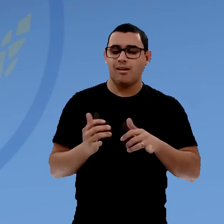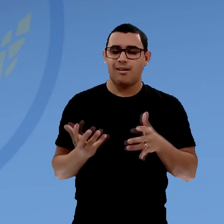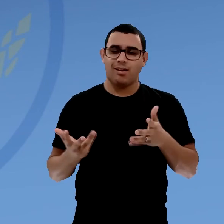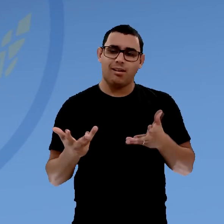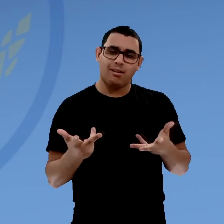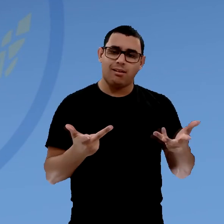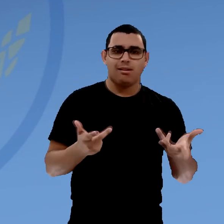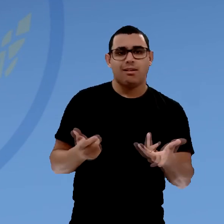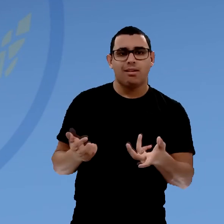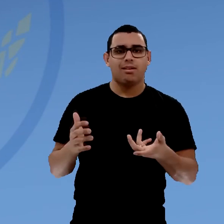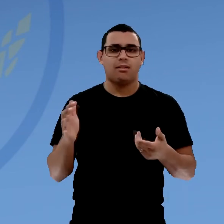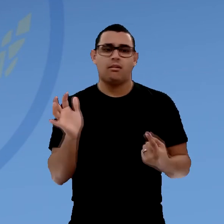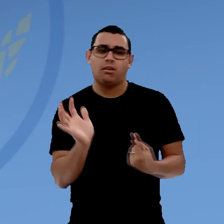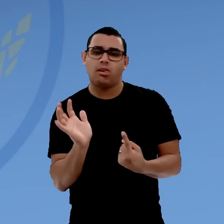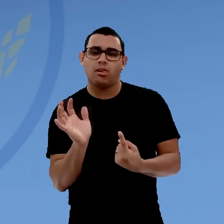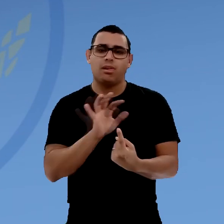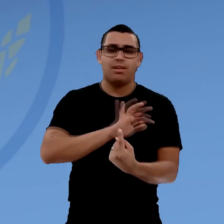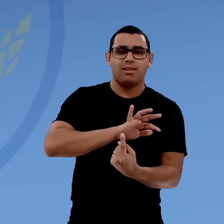quiser, seja manipulando ou seja